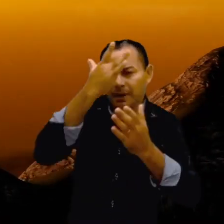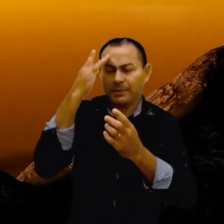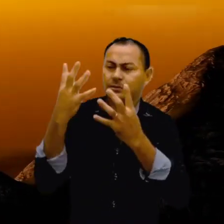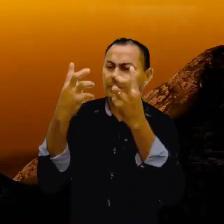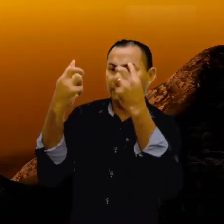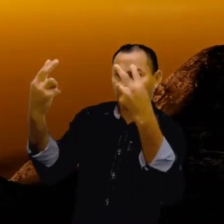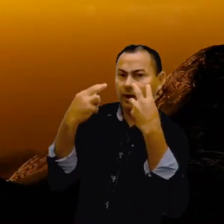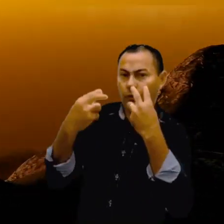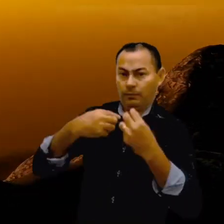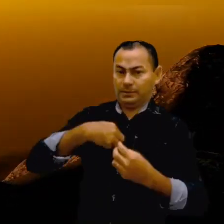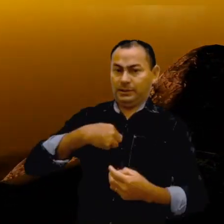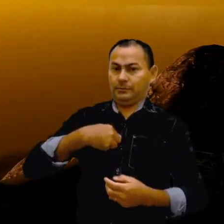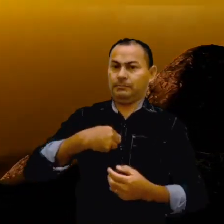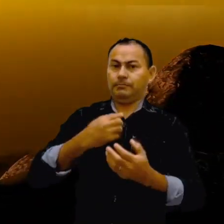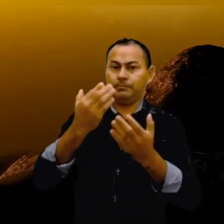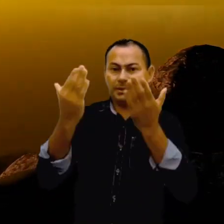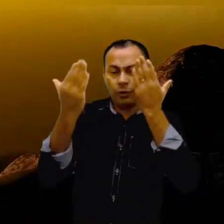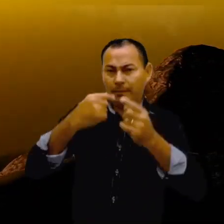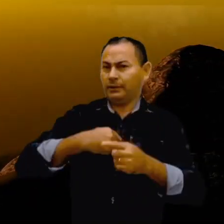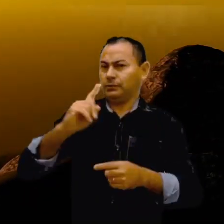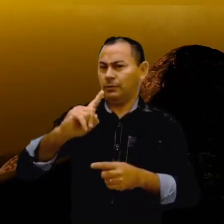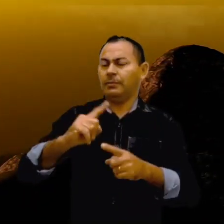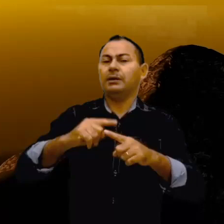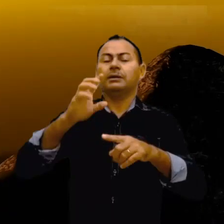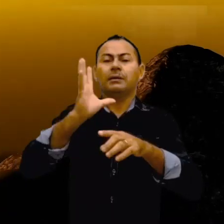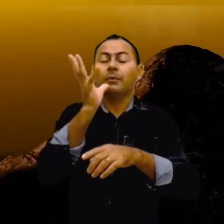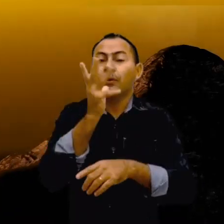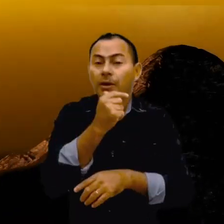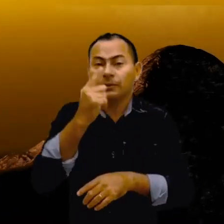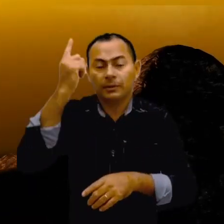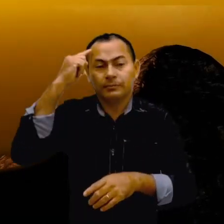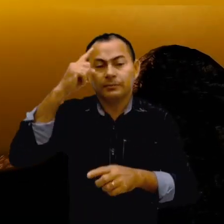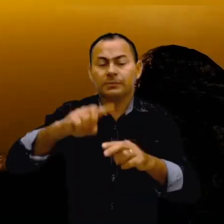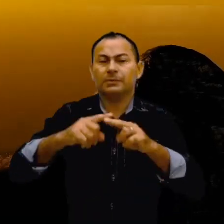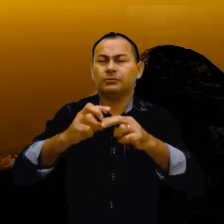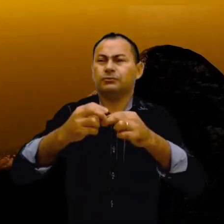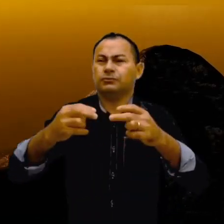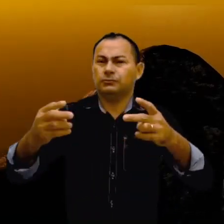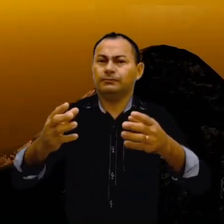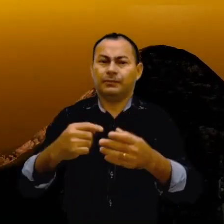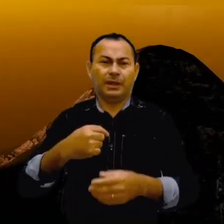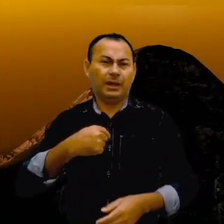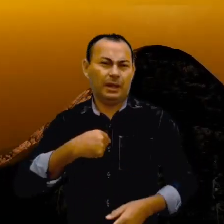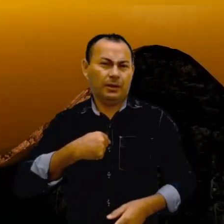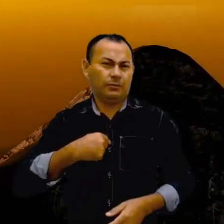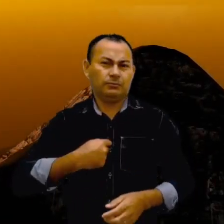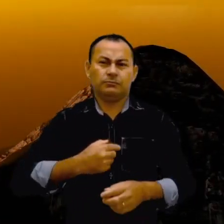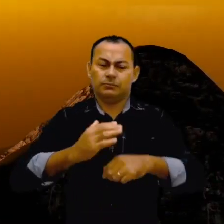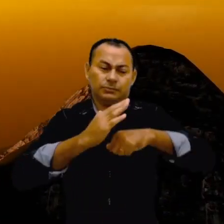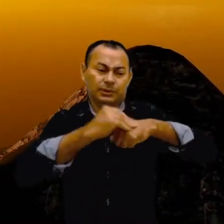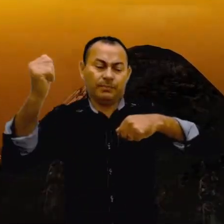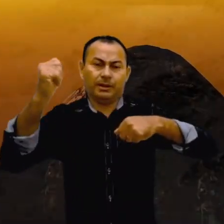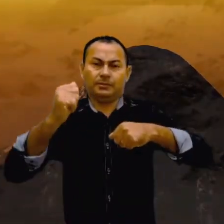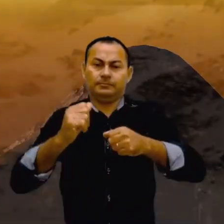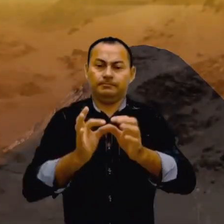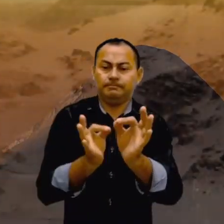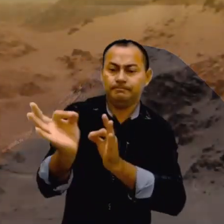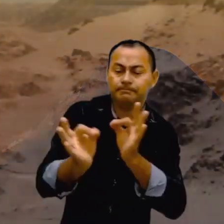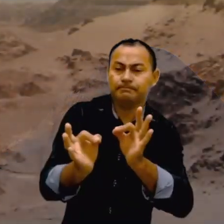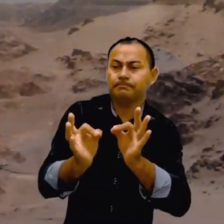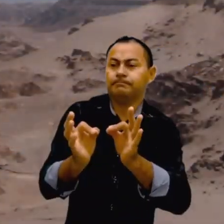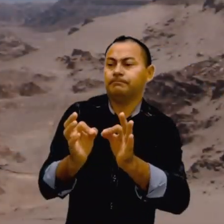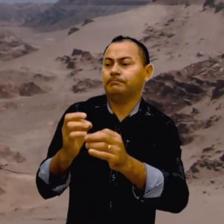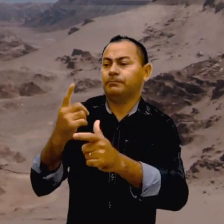me tratarem como um. Precisei de um tempo para descobrir que também não era um advogado. Eu não havia sido chamado para